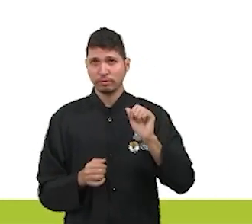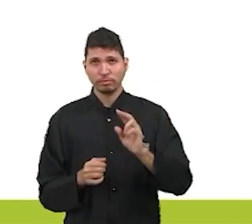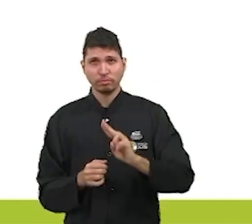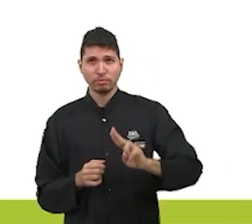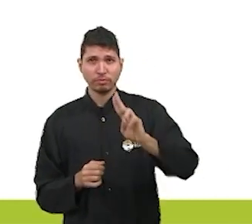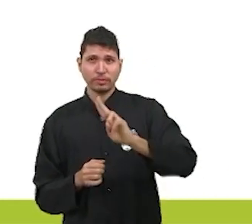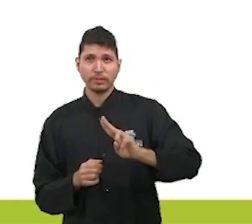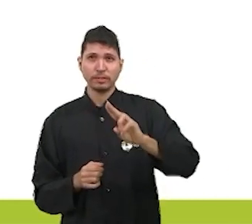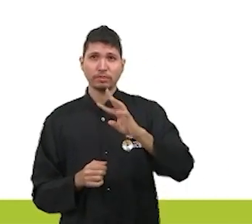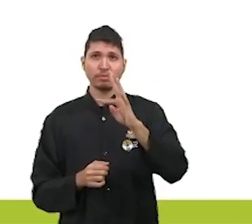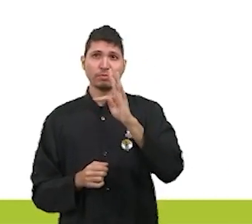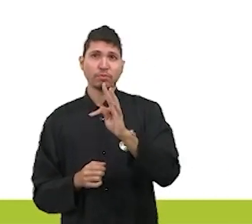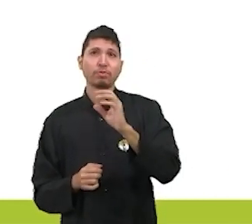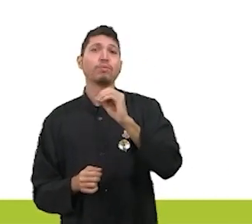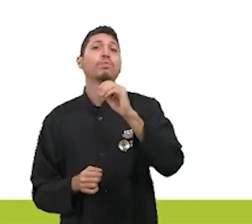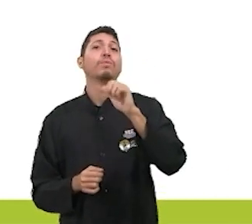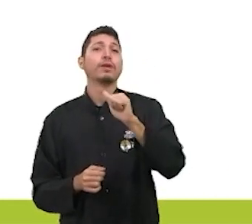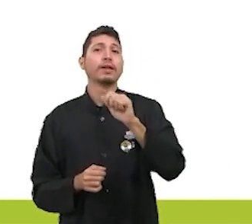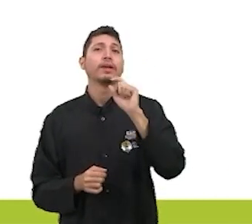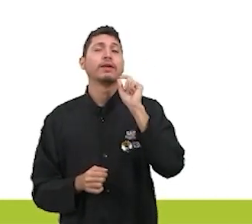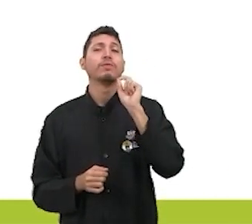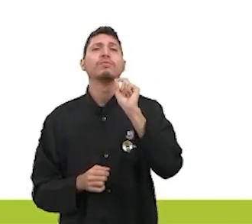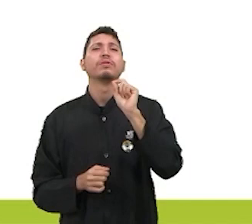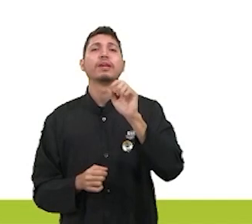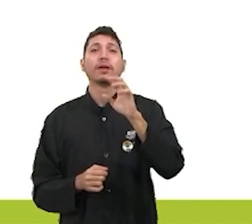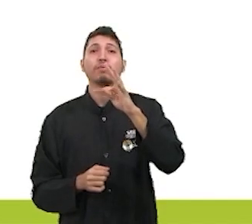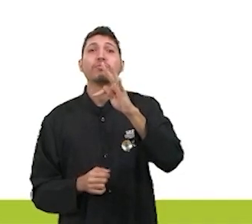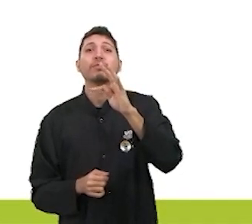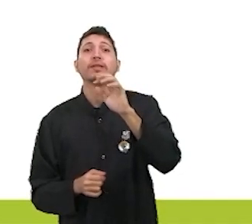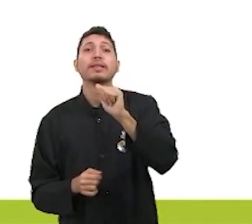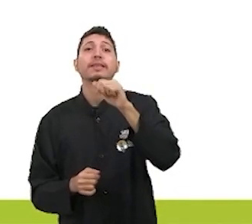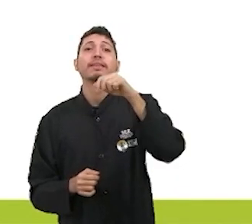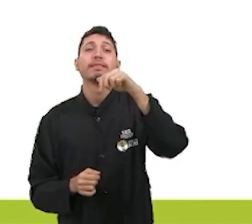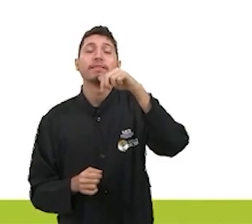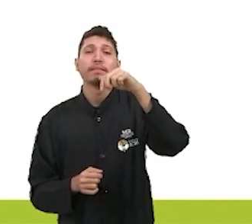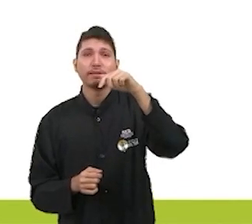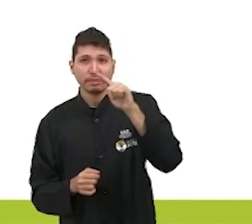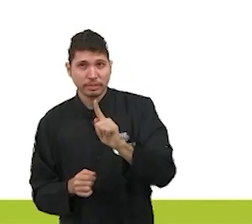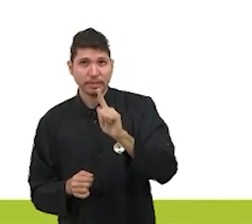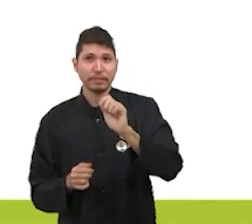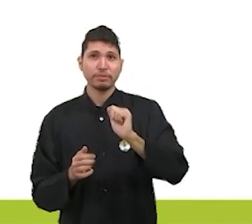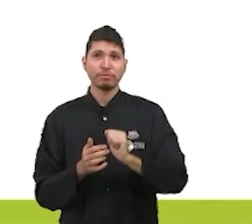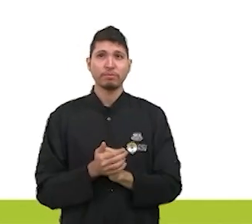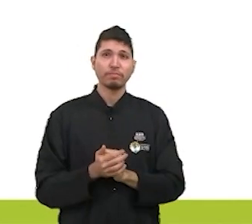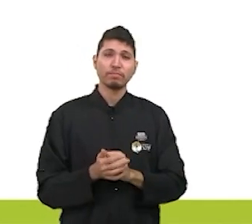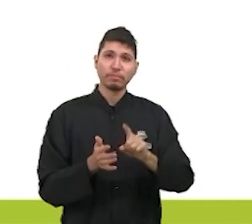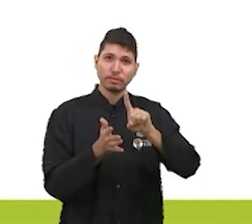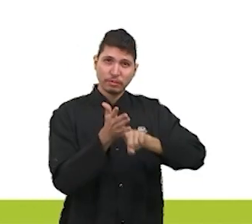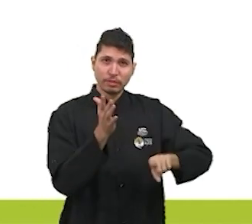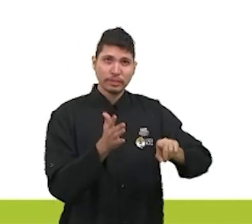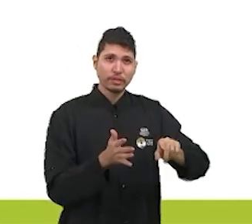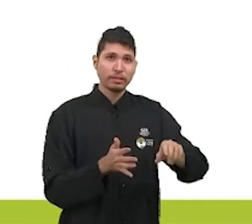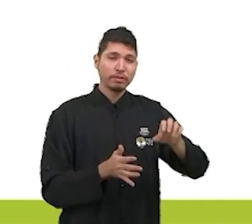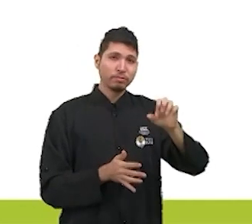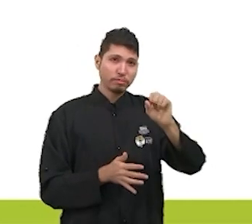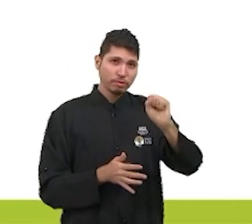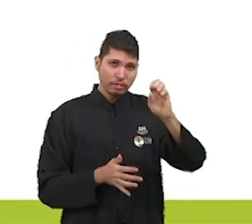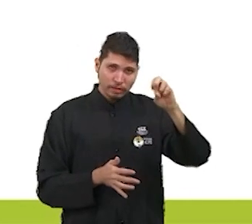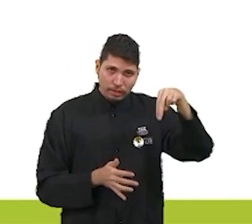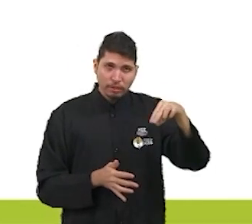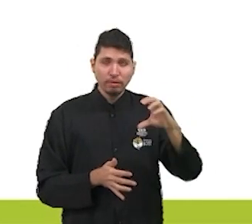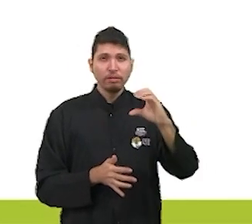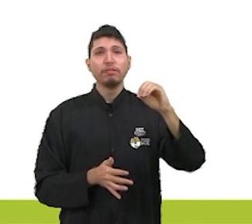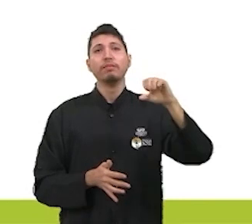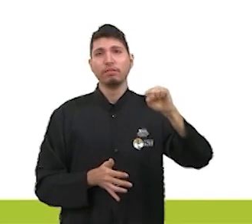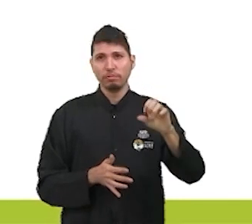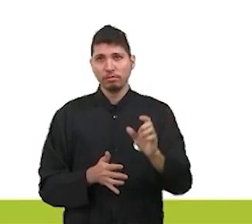O TOA é tangente, porque tangente é coca. Então eu vou eliminar tanto seno como cosseno e fico na tangente, que vai ser